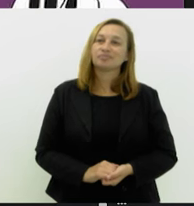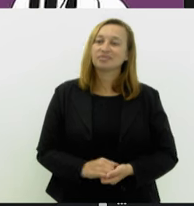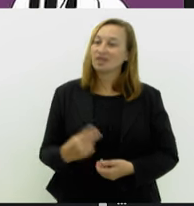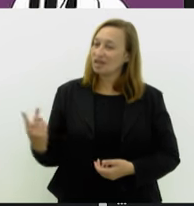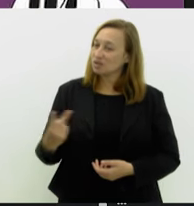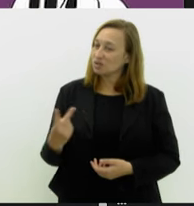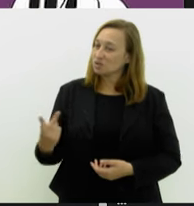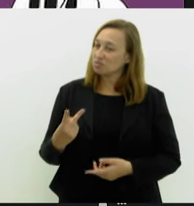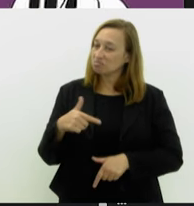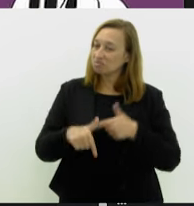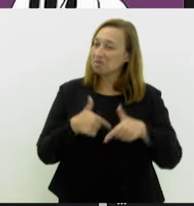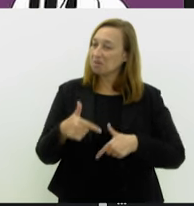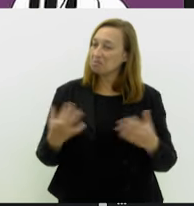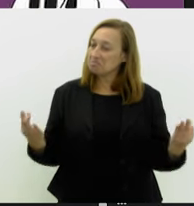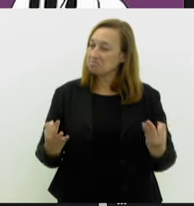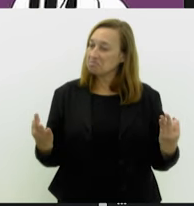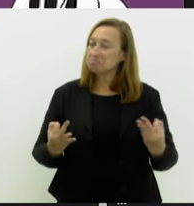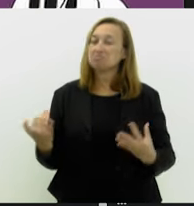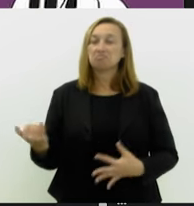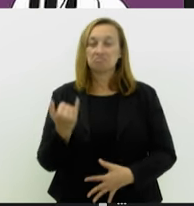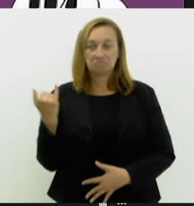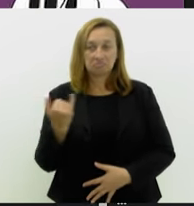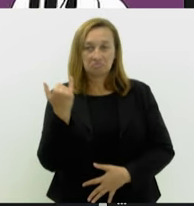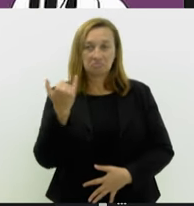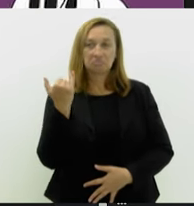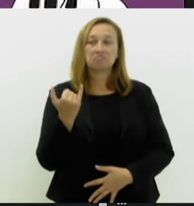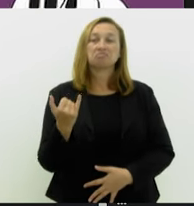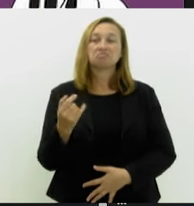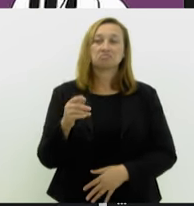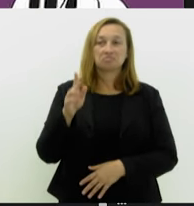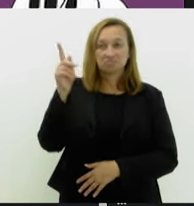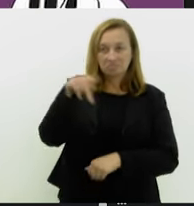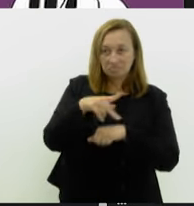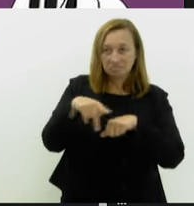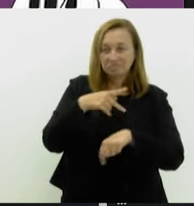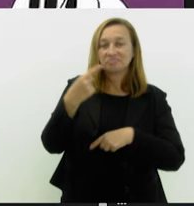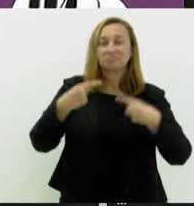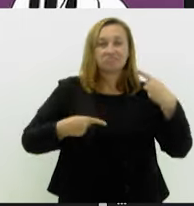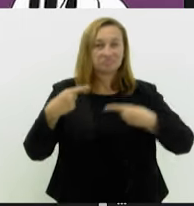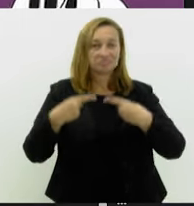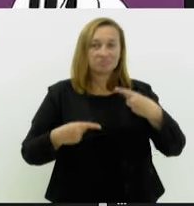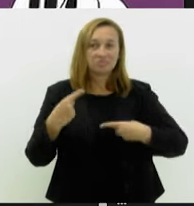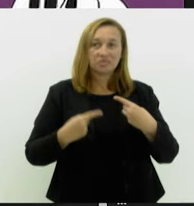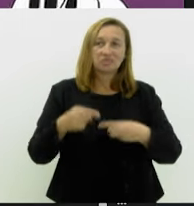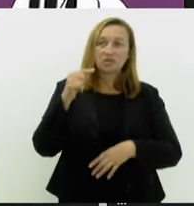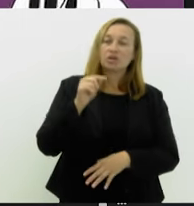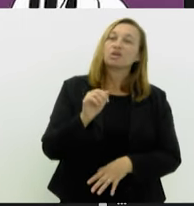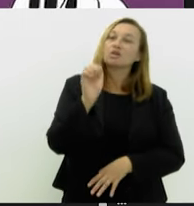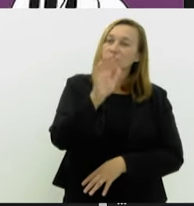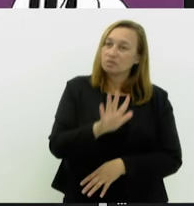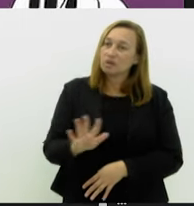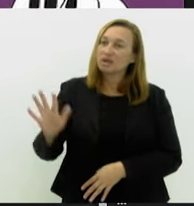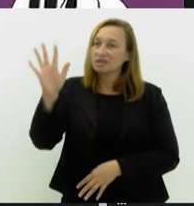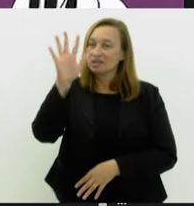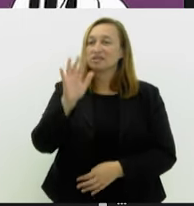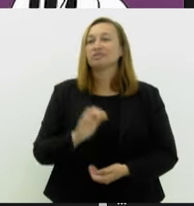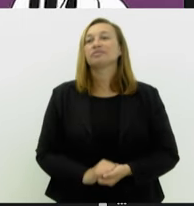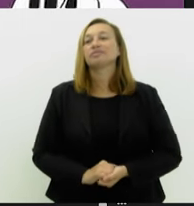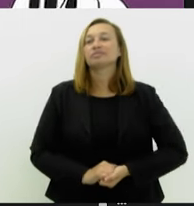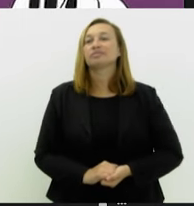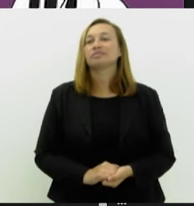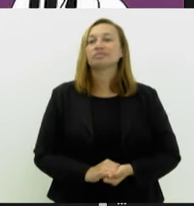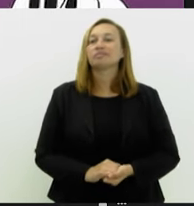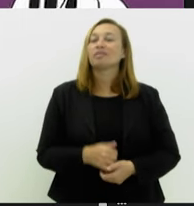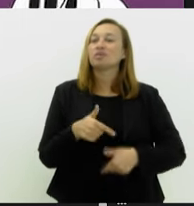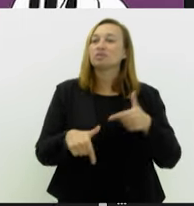essa tarefa tão bonita e tão importante pro nosso país que é discutir pelo Brasil a partir de de um